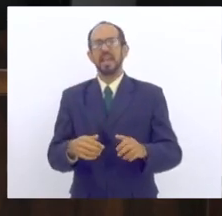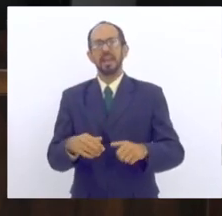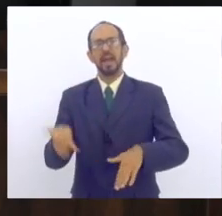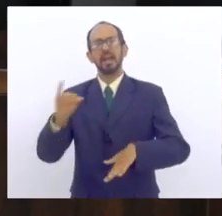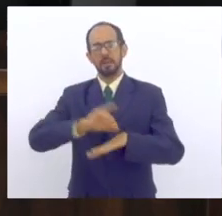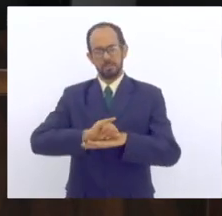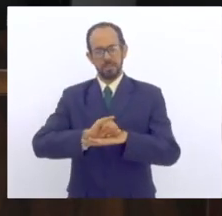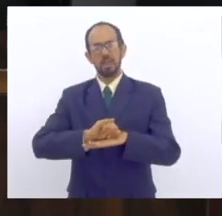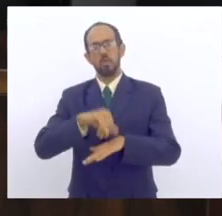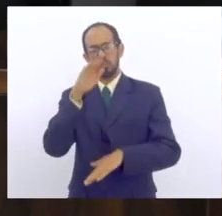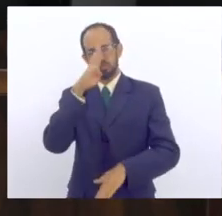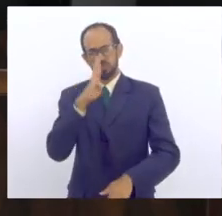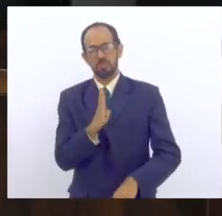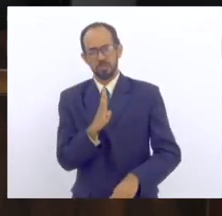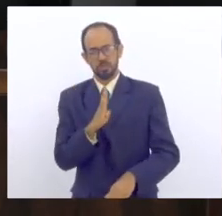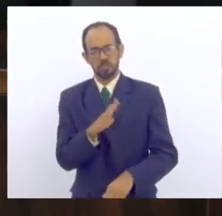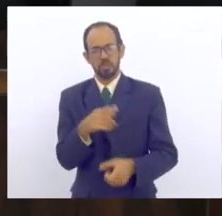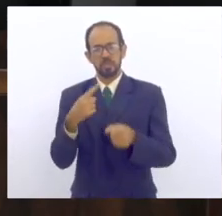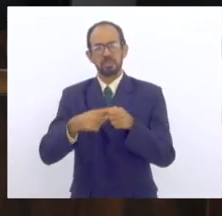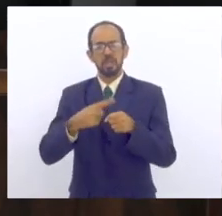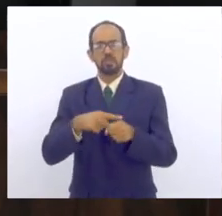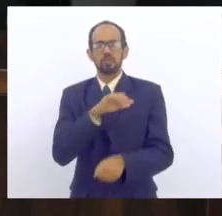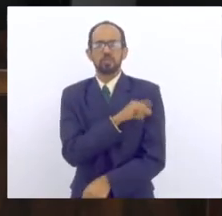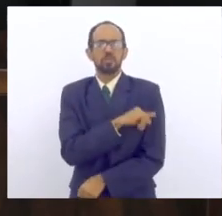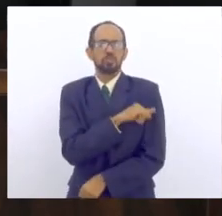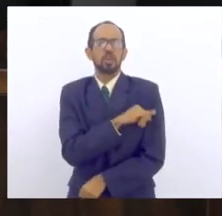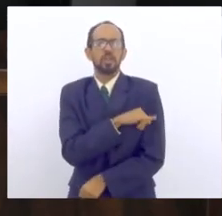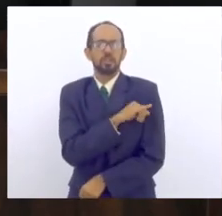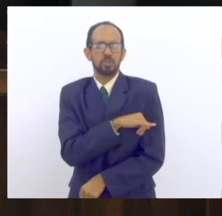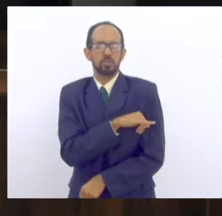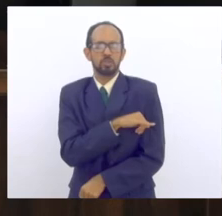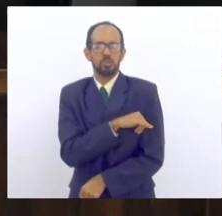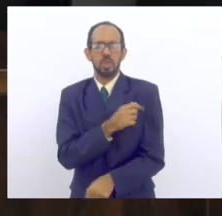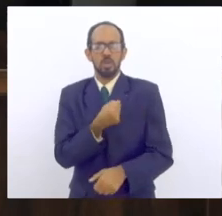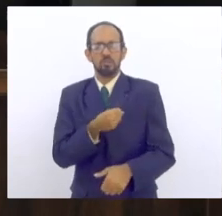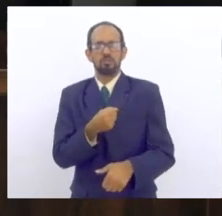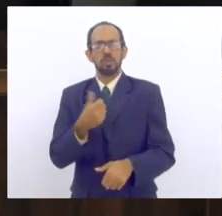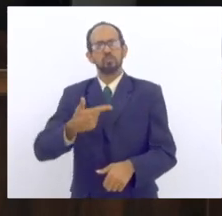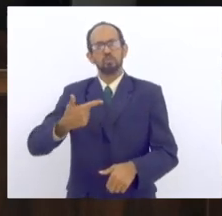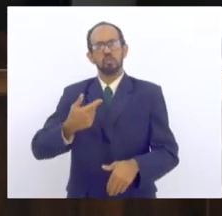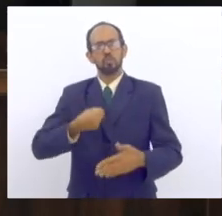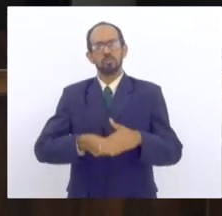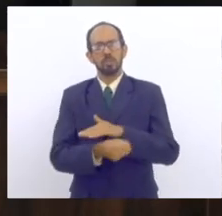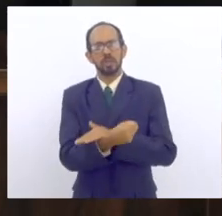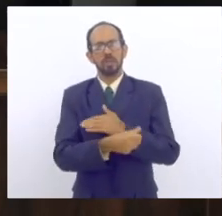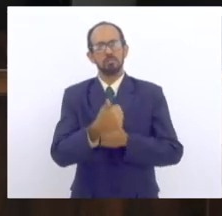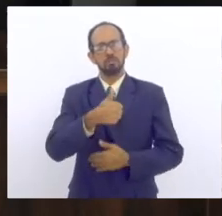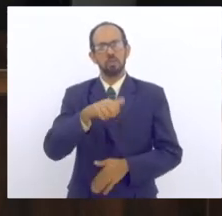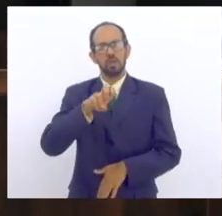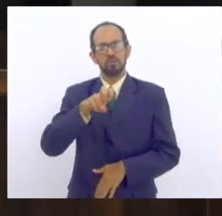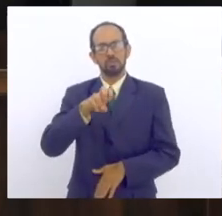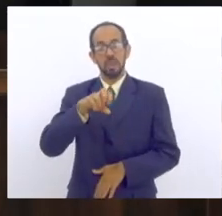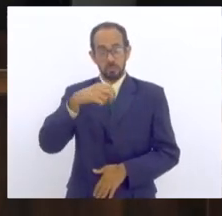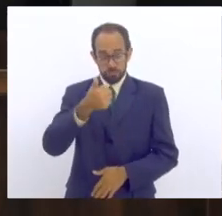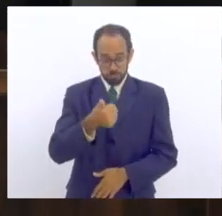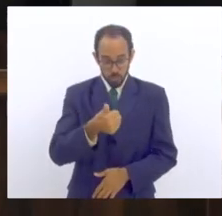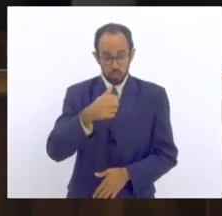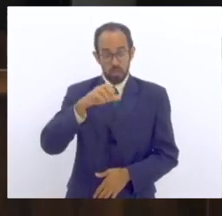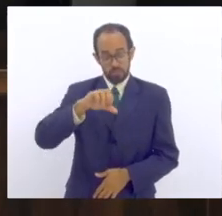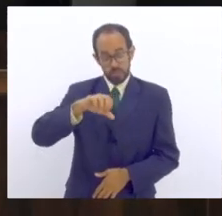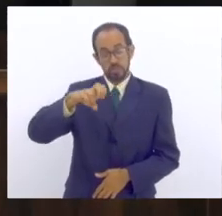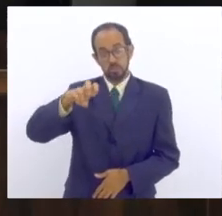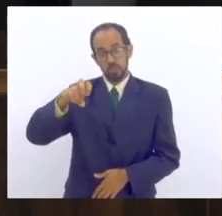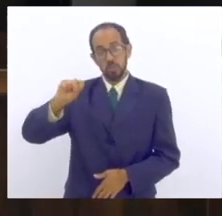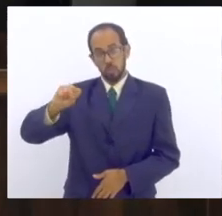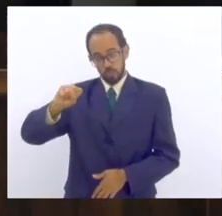a cidade do Rio de Janeiro na Cidade do Rio de Janeiro foi eleito para o segundo mandato em 1958 sendo inclusive